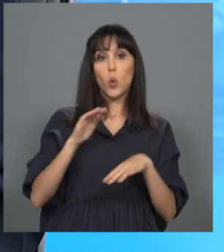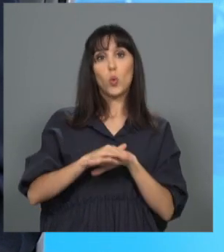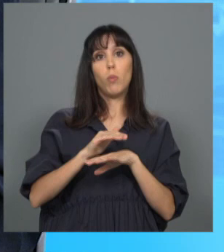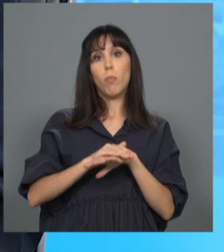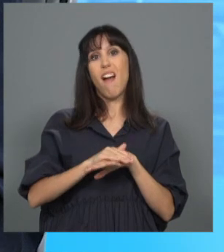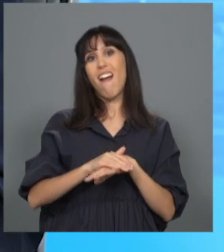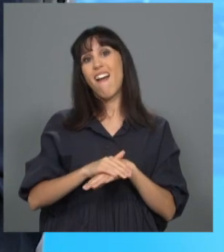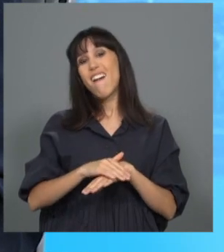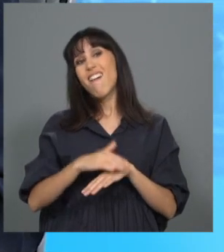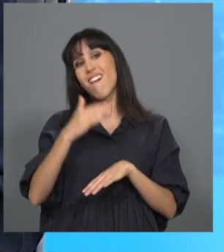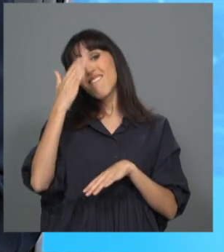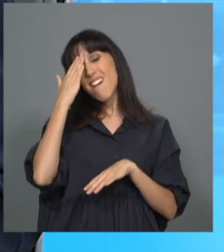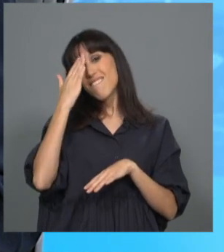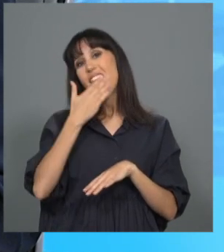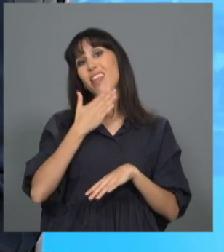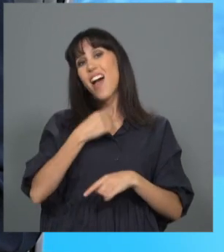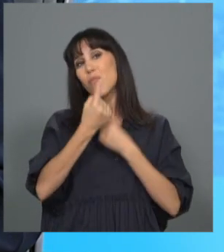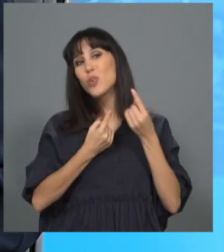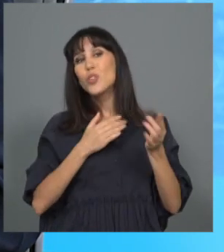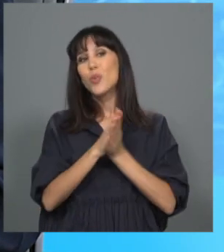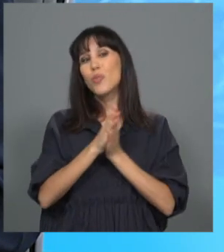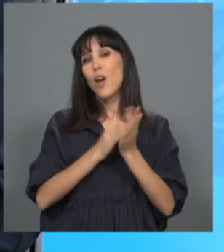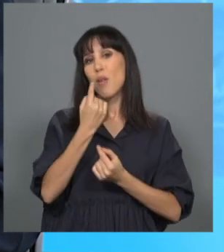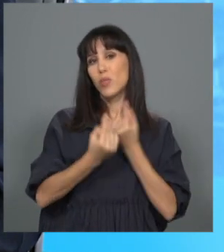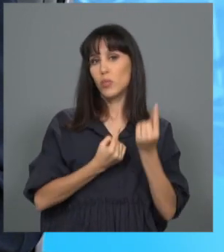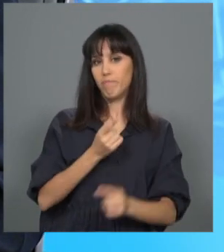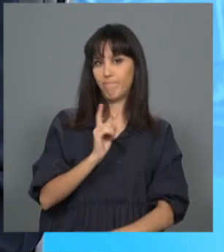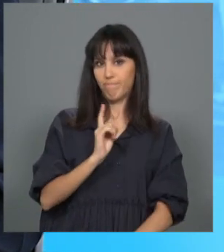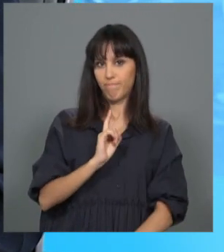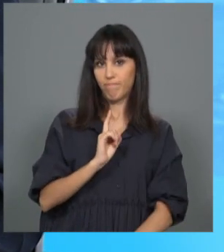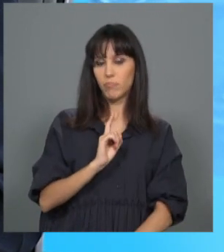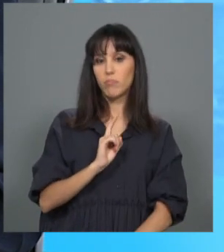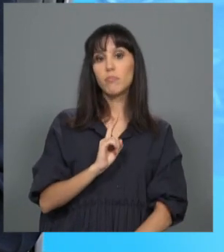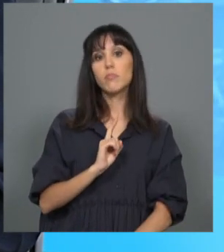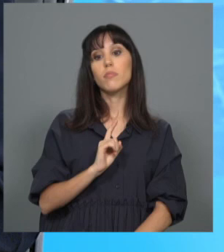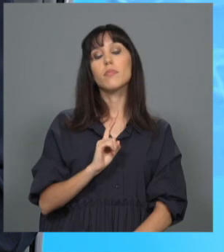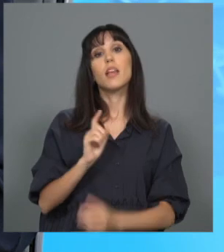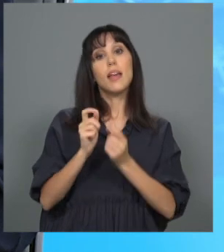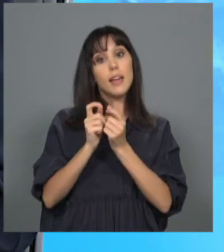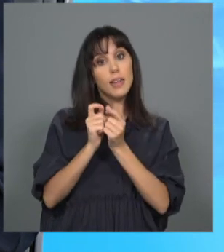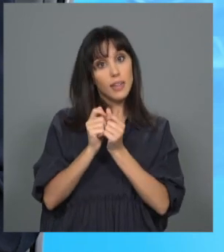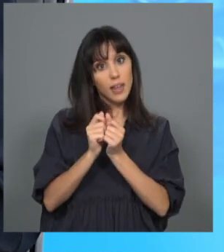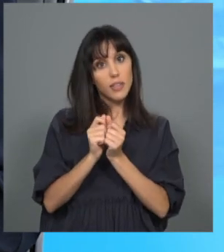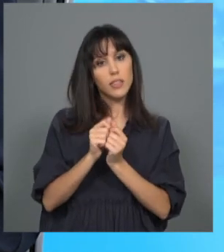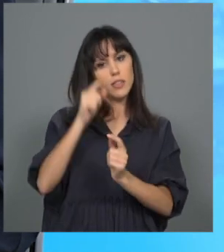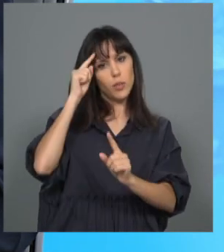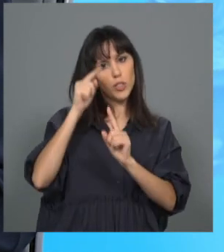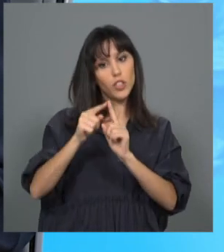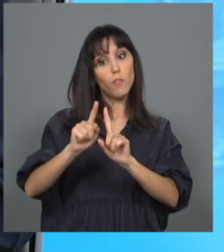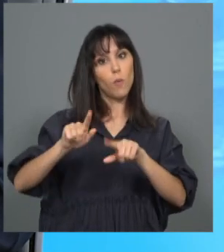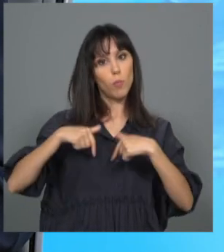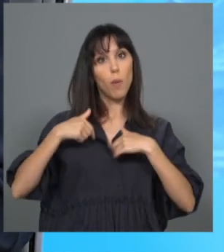cálculo utilitário, ou porque nos seja útil, mas sim um acto que nós realizamos para